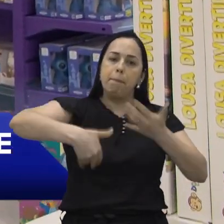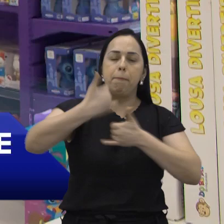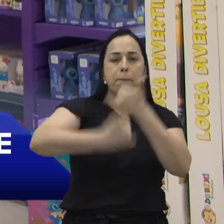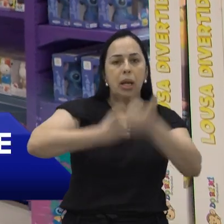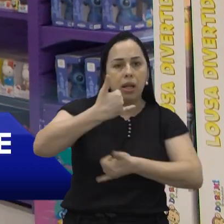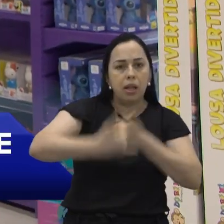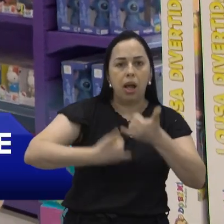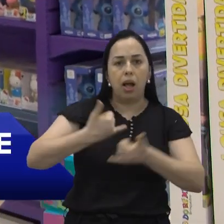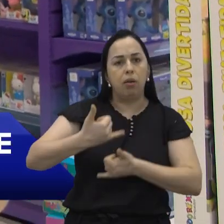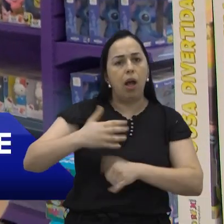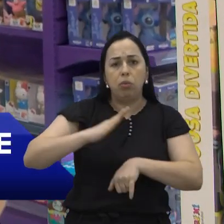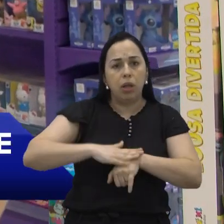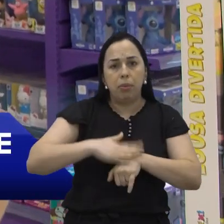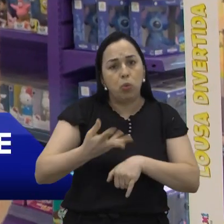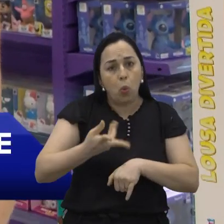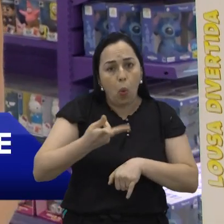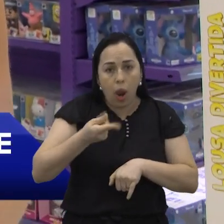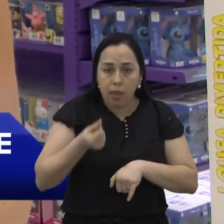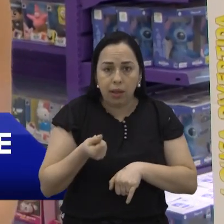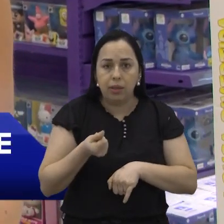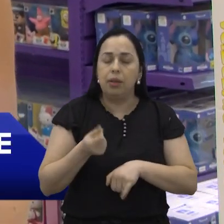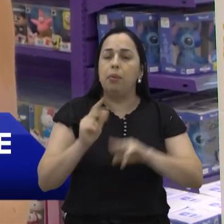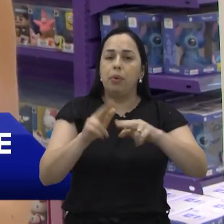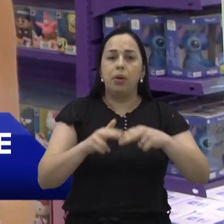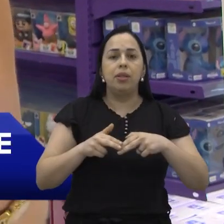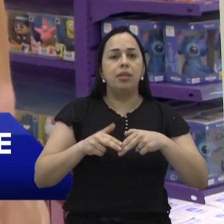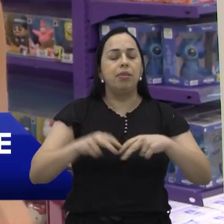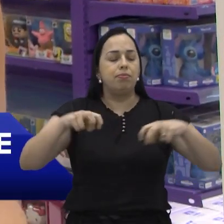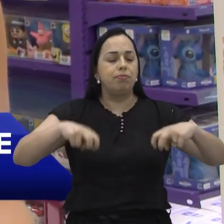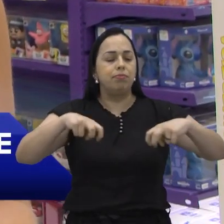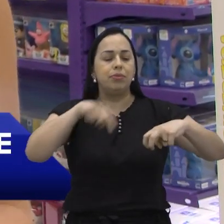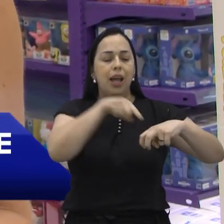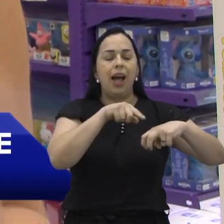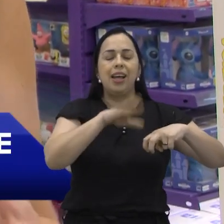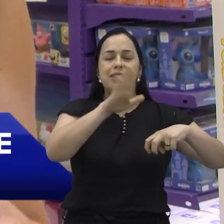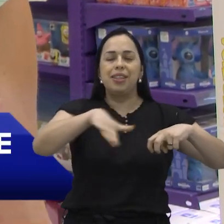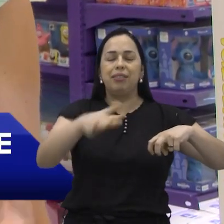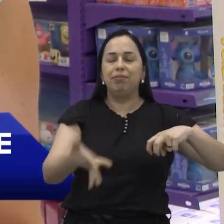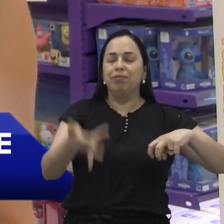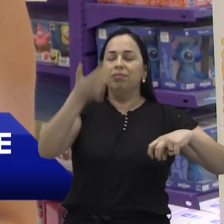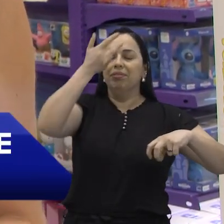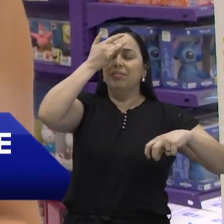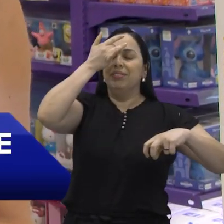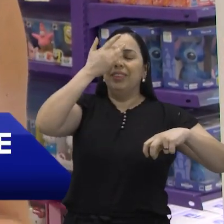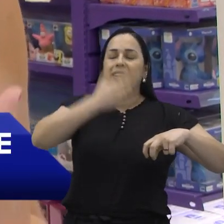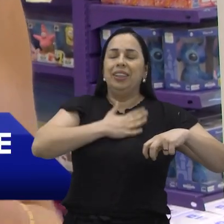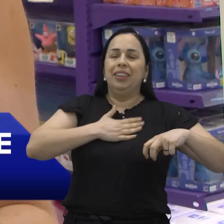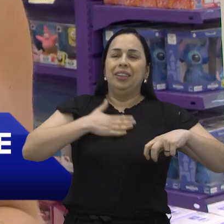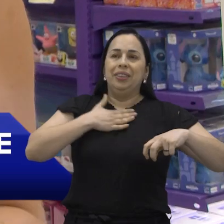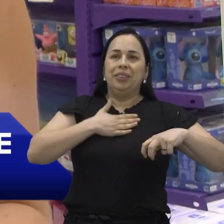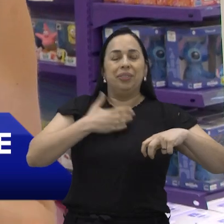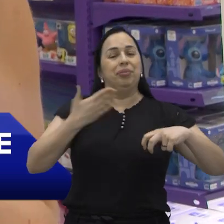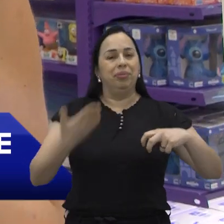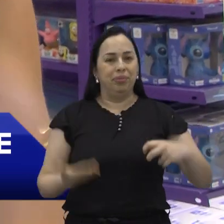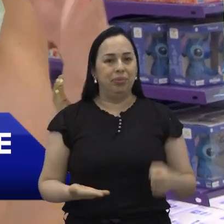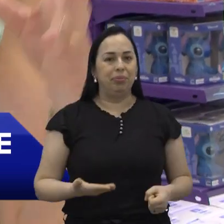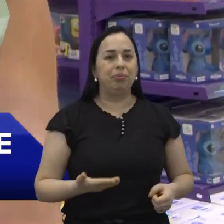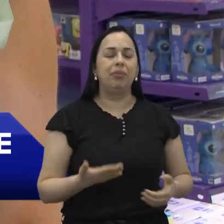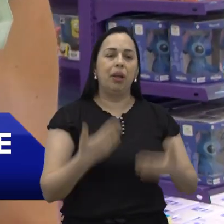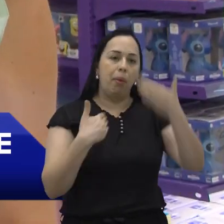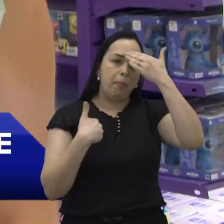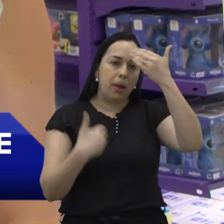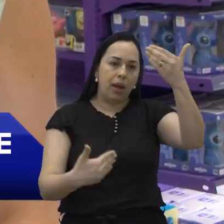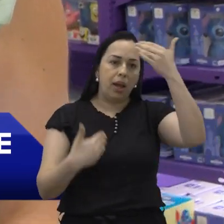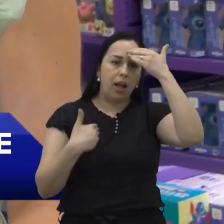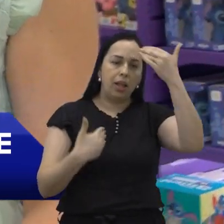de qualidade que os pais têm com as crianças é muito importante. E, com certeza, esse momento ficará marcado na mente da criança ao longo